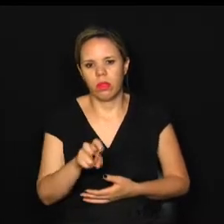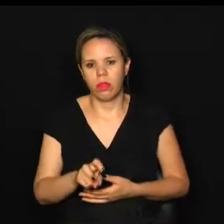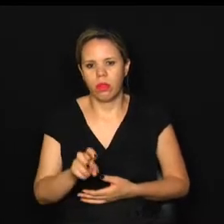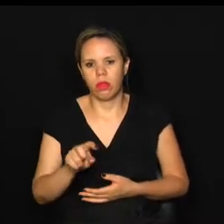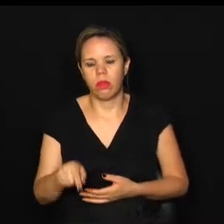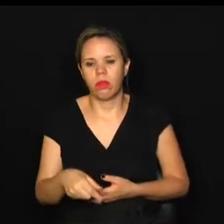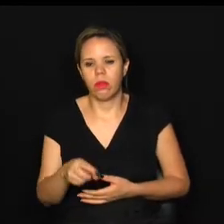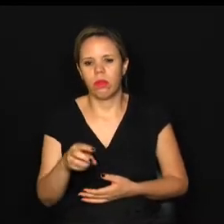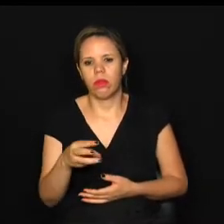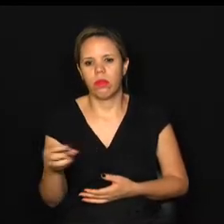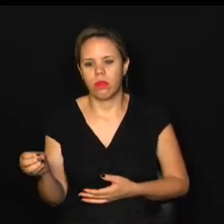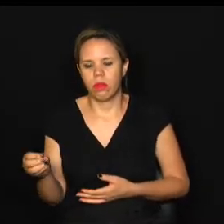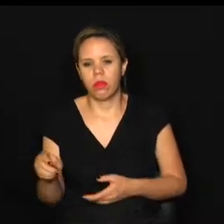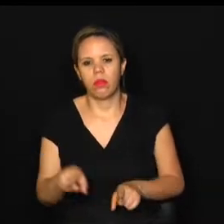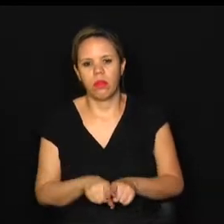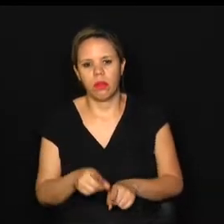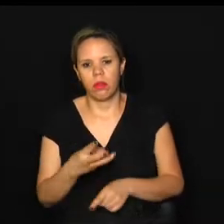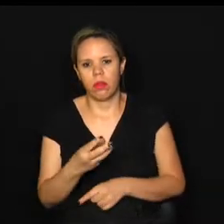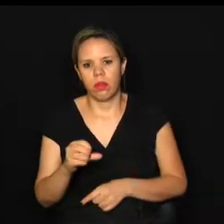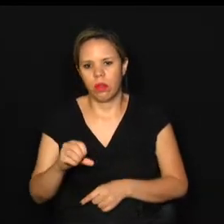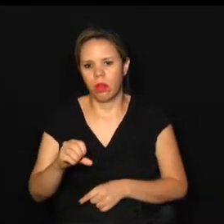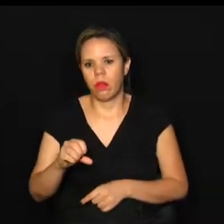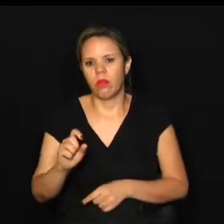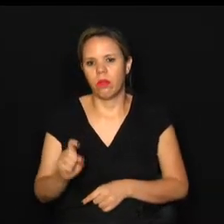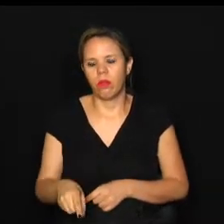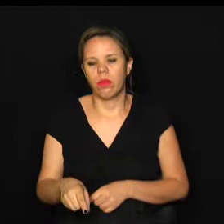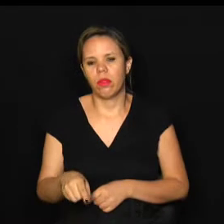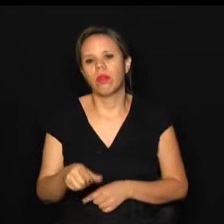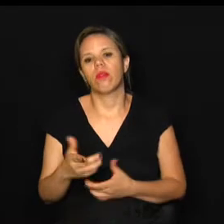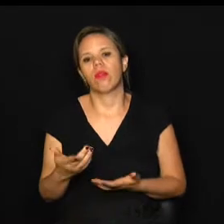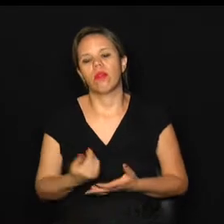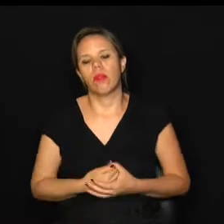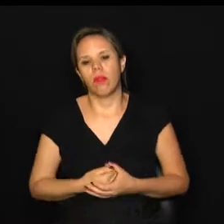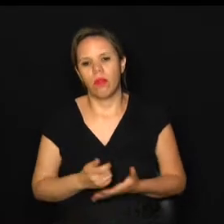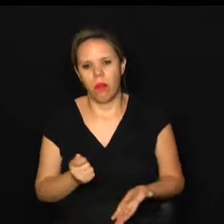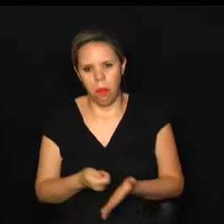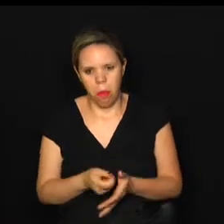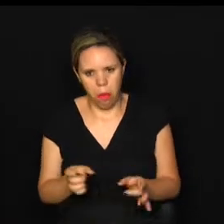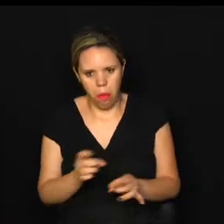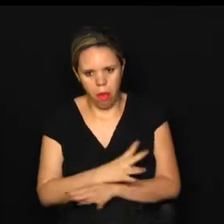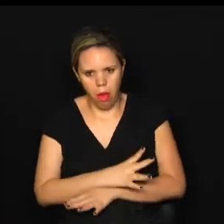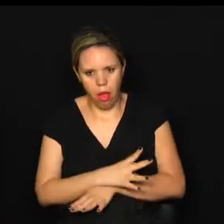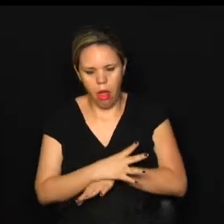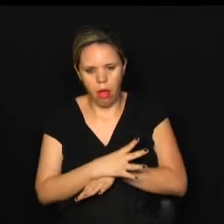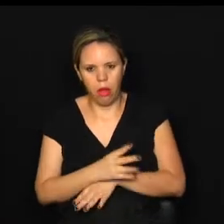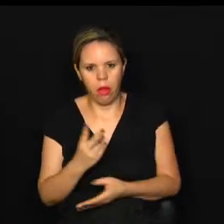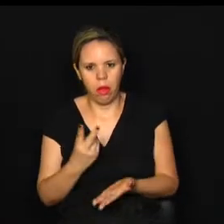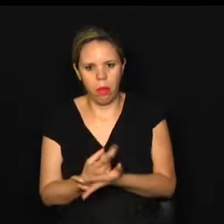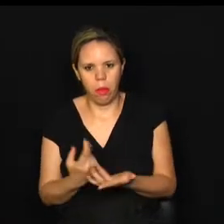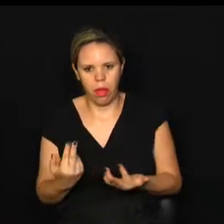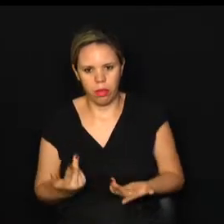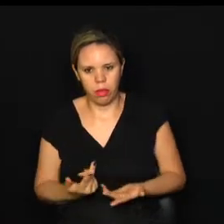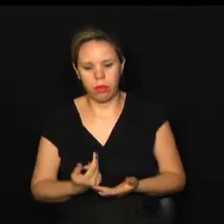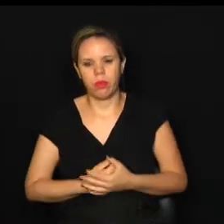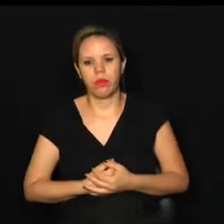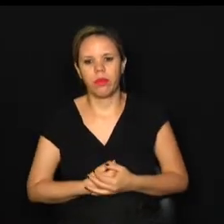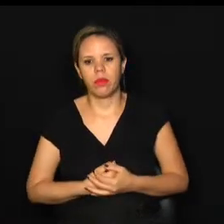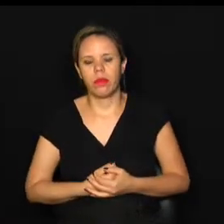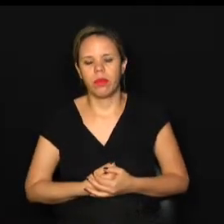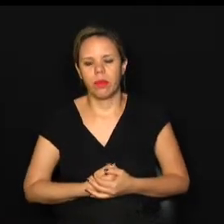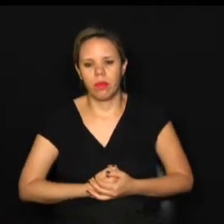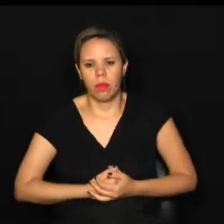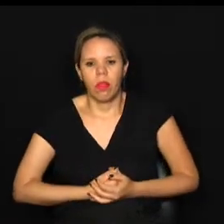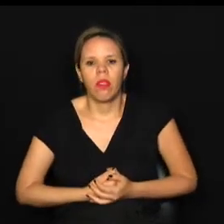75.300.000 foram empenhados, 39.700.000 foram liquidados e também foram pagos os mesmos 39.700.000 da